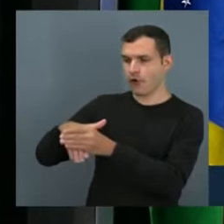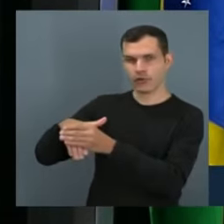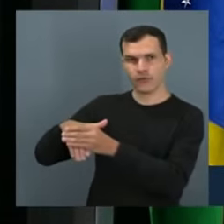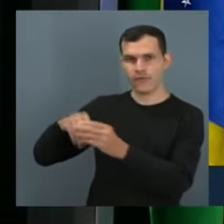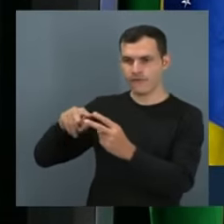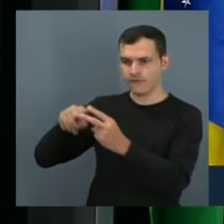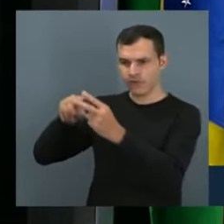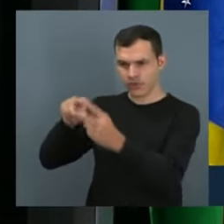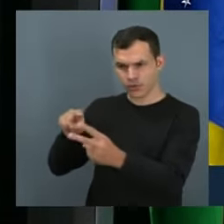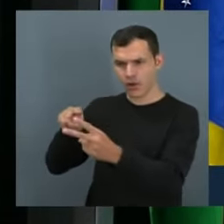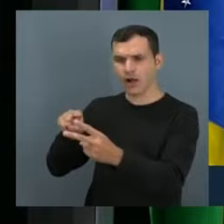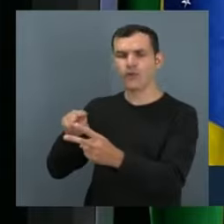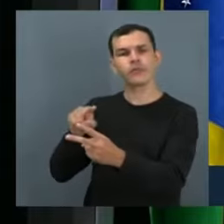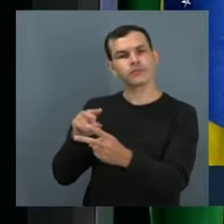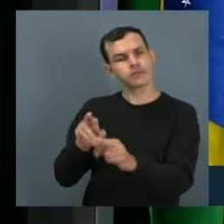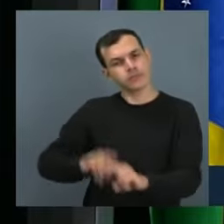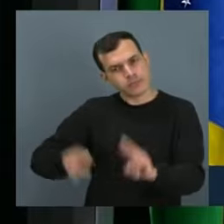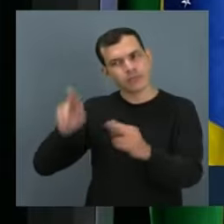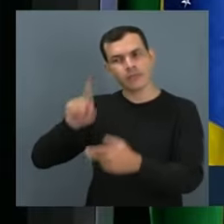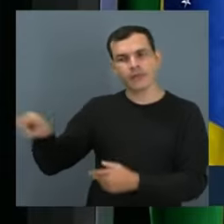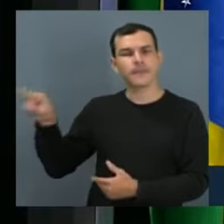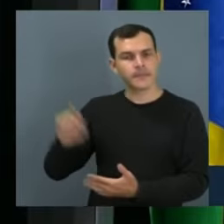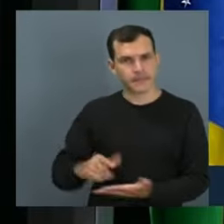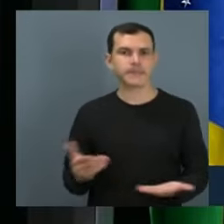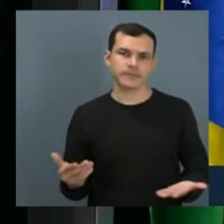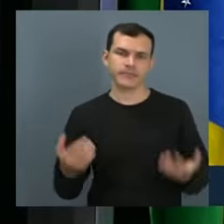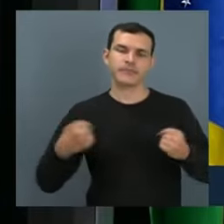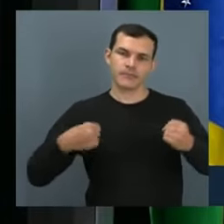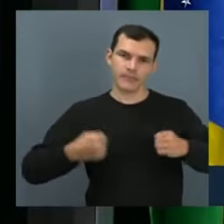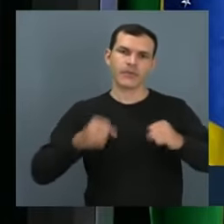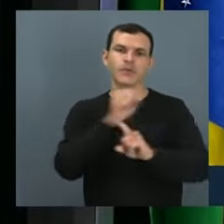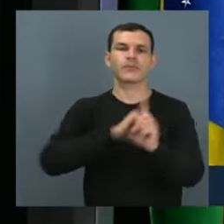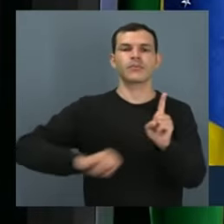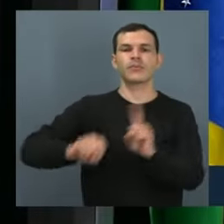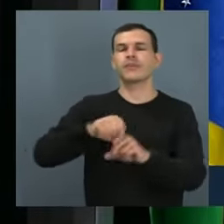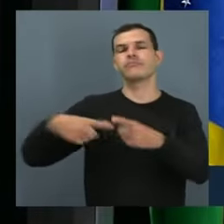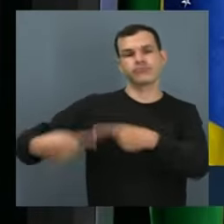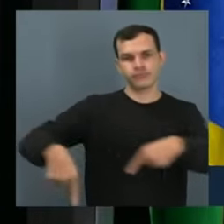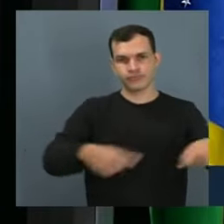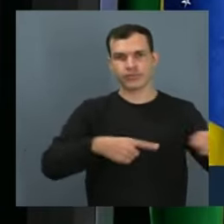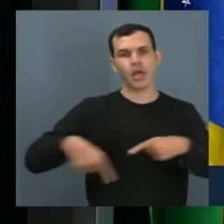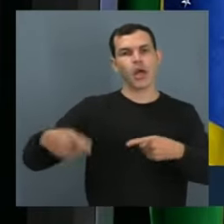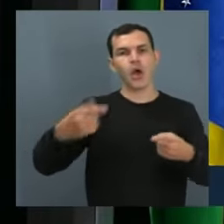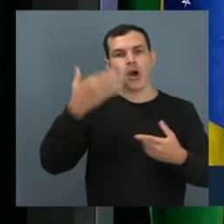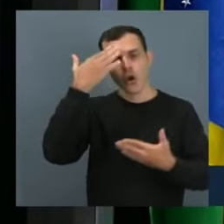com a sociedade profundo. Muito obrigado, senhor presidente. Muito obrigado, senhoras senadoras, senhores